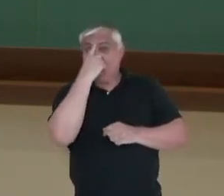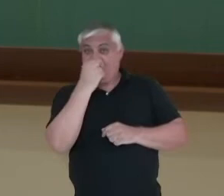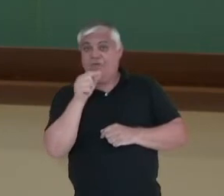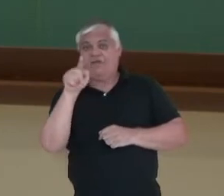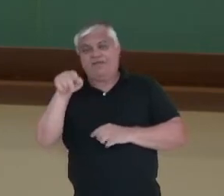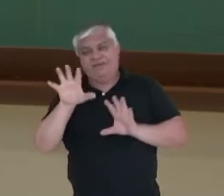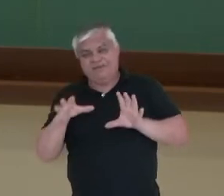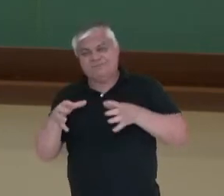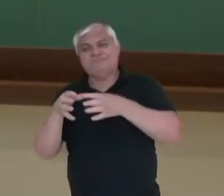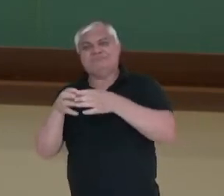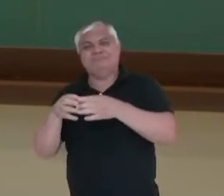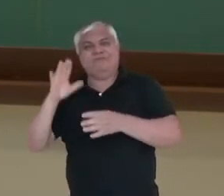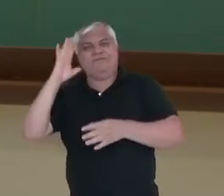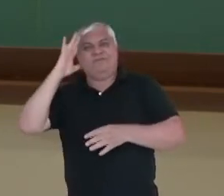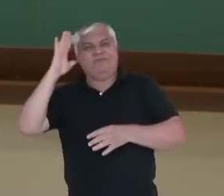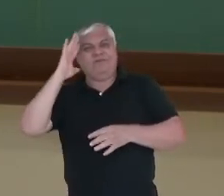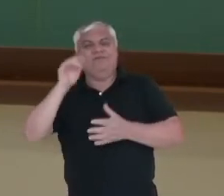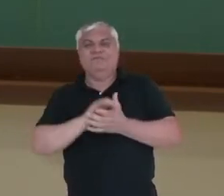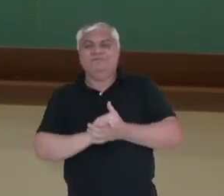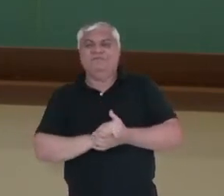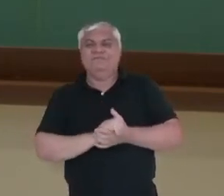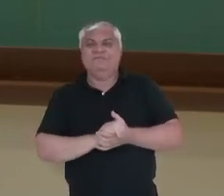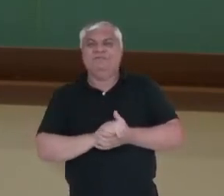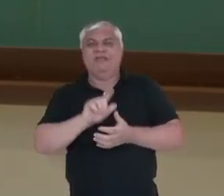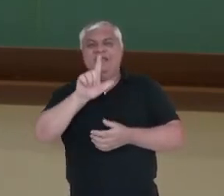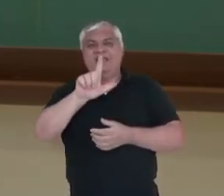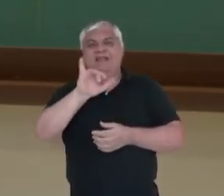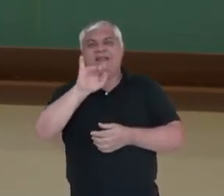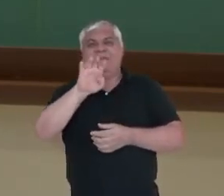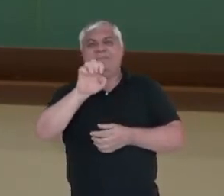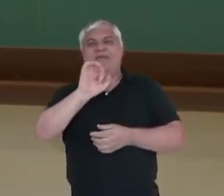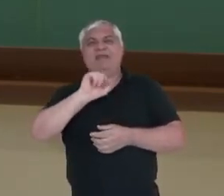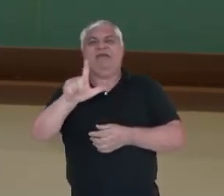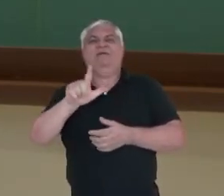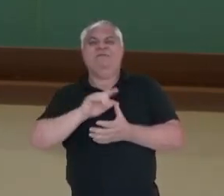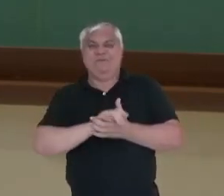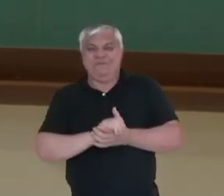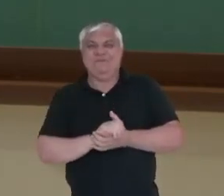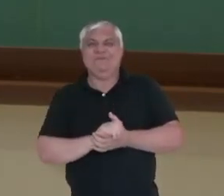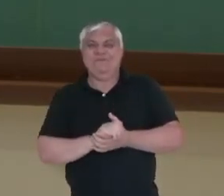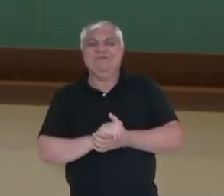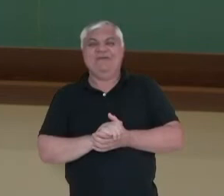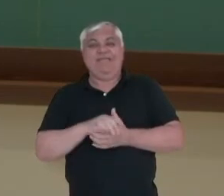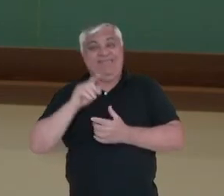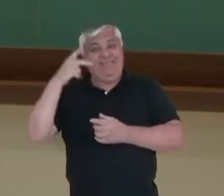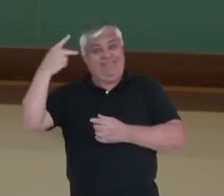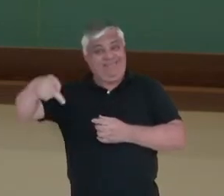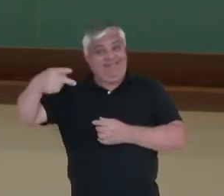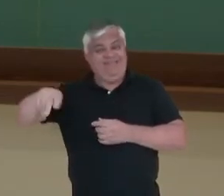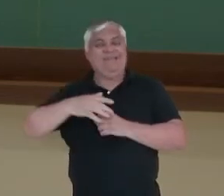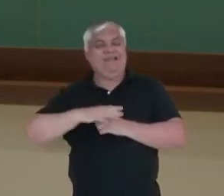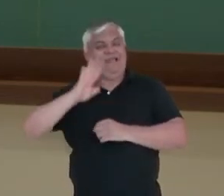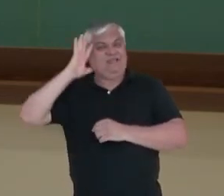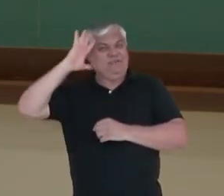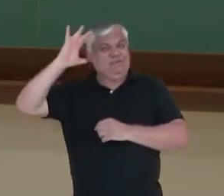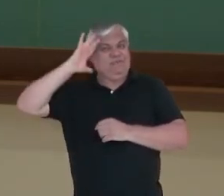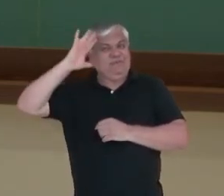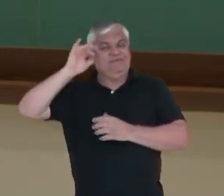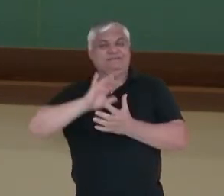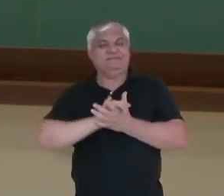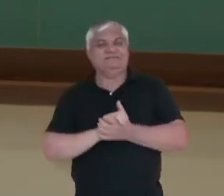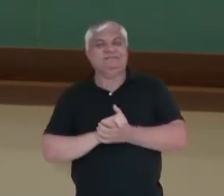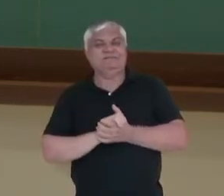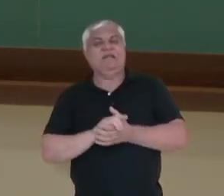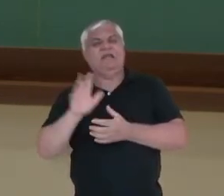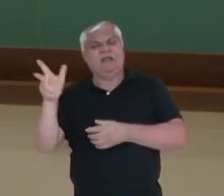de filósofos liberais. Ele vai defender esse liberalismo, isso aparece como um pano de fundo da sua teoria, né? A criação do